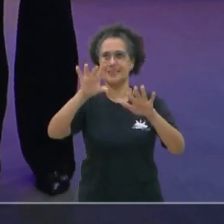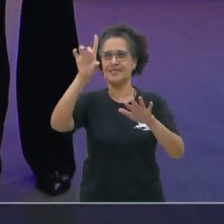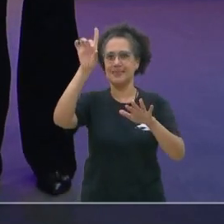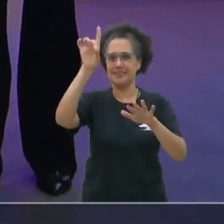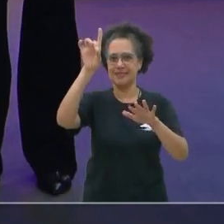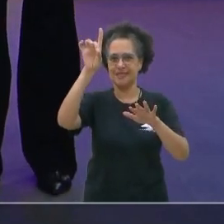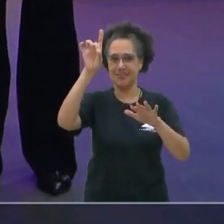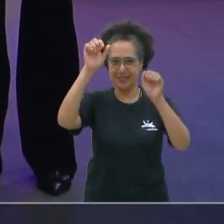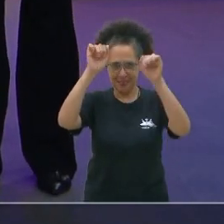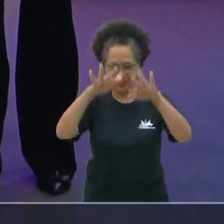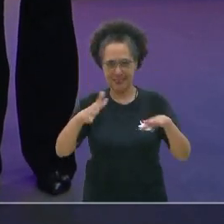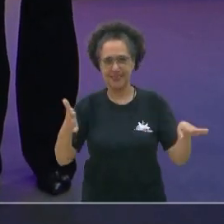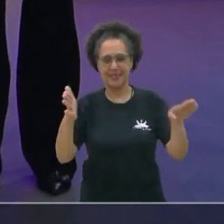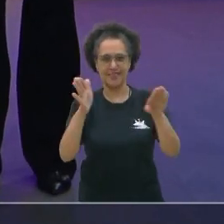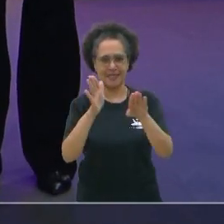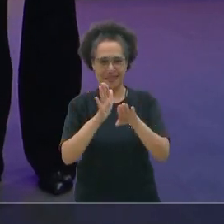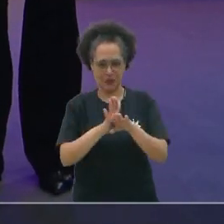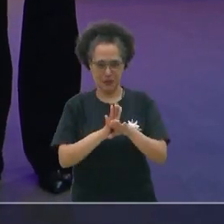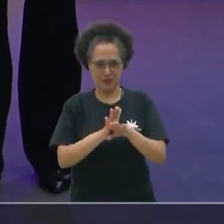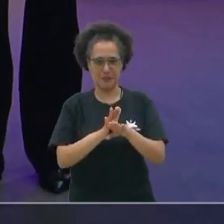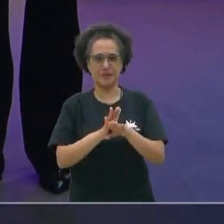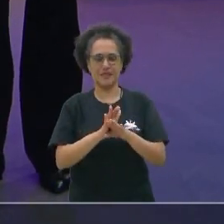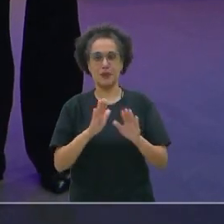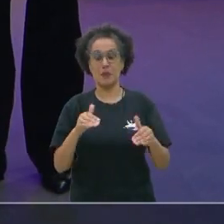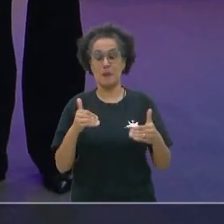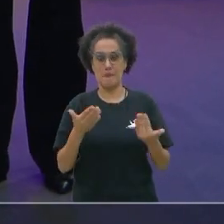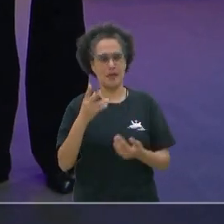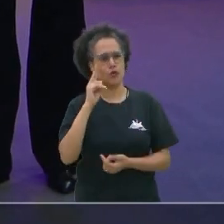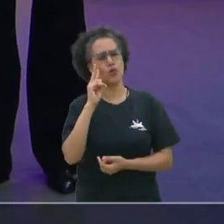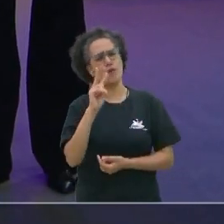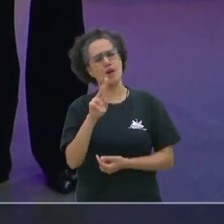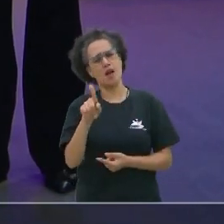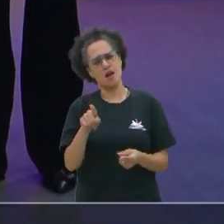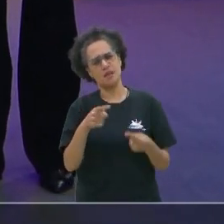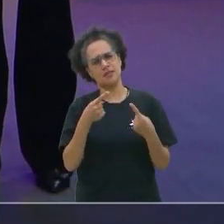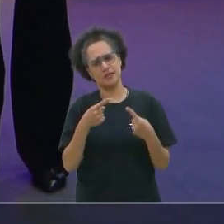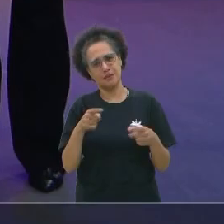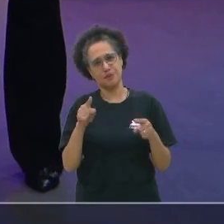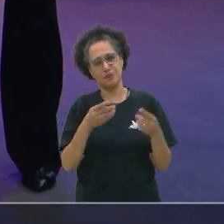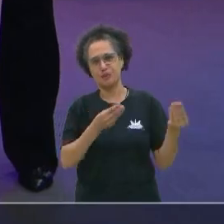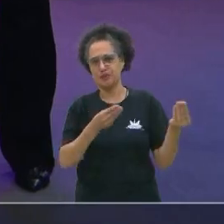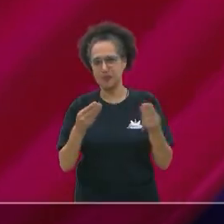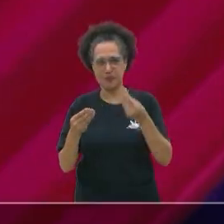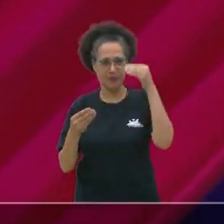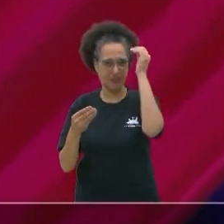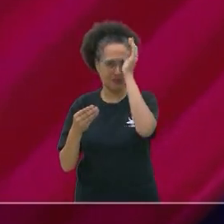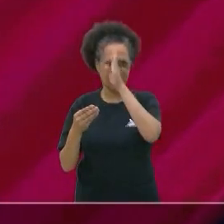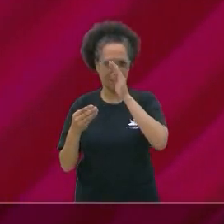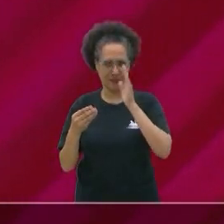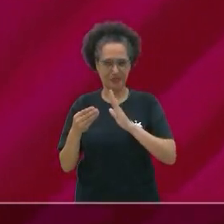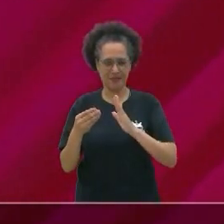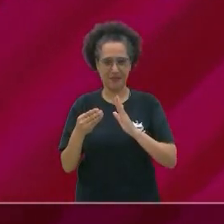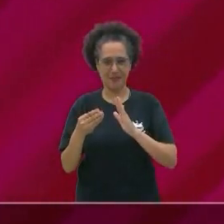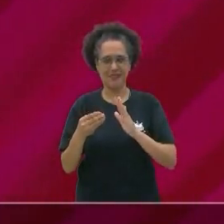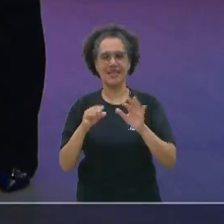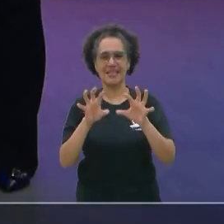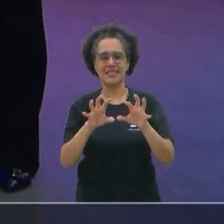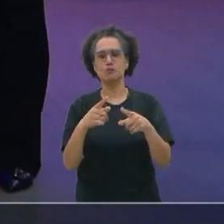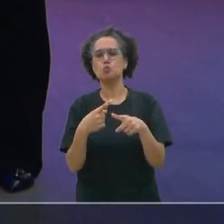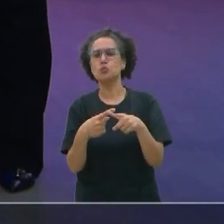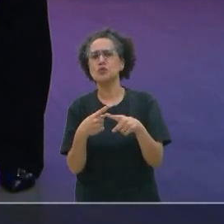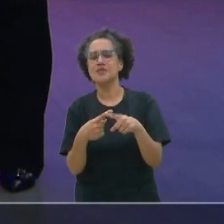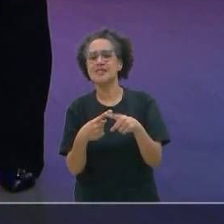gente? E ó, quando eu ouvi essa música, eu trouxe para o Brasil para a gente cantar ela assim, sabe por quê?